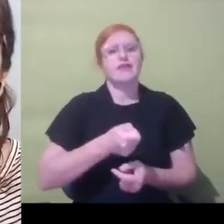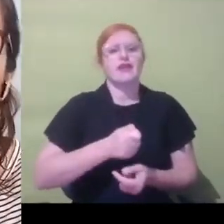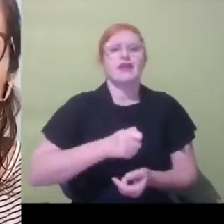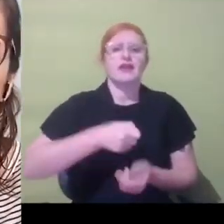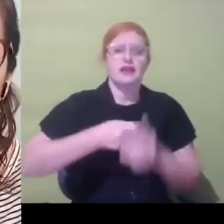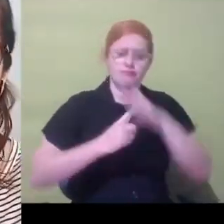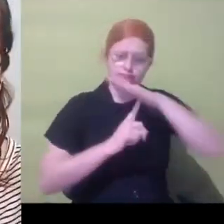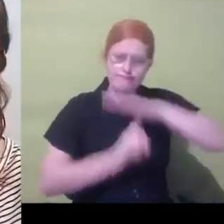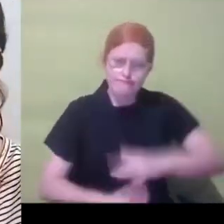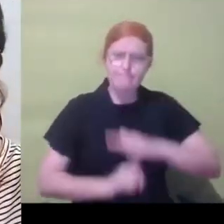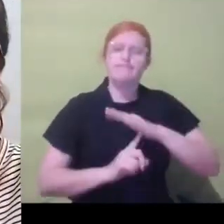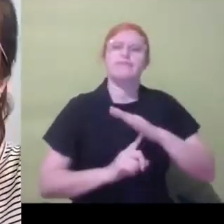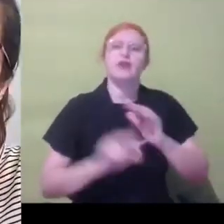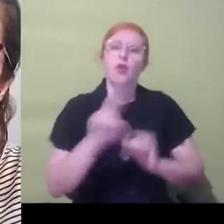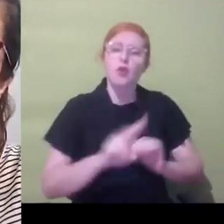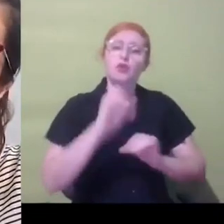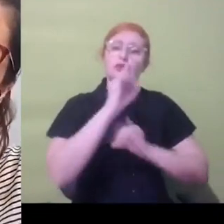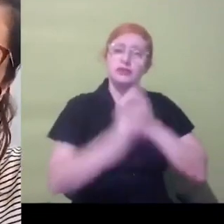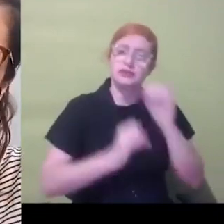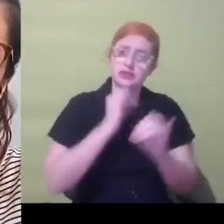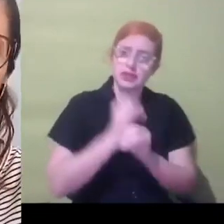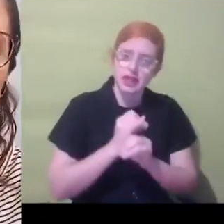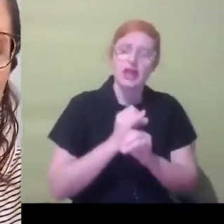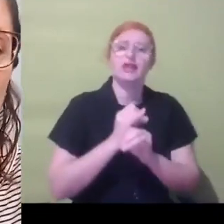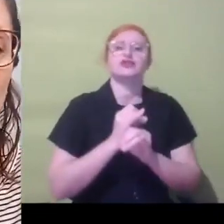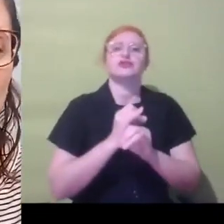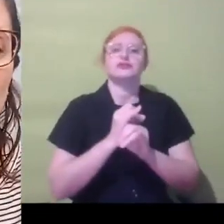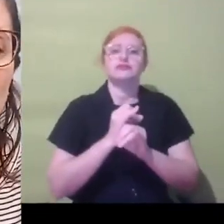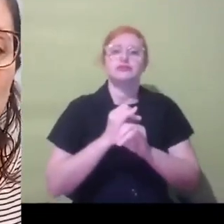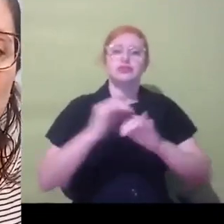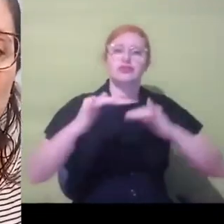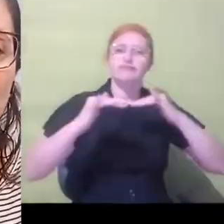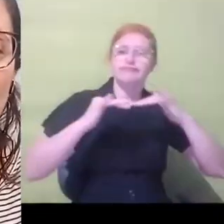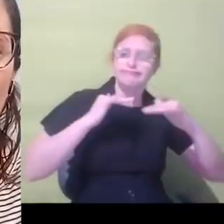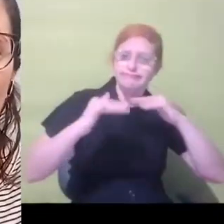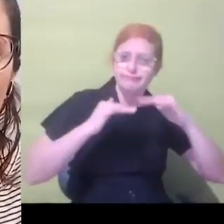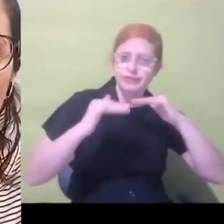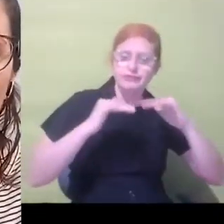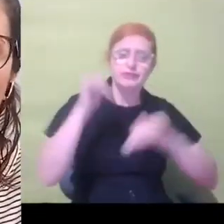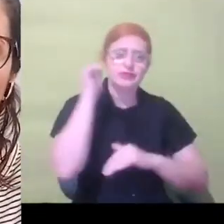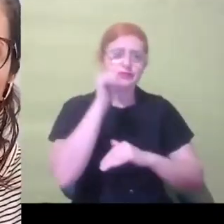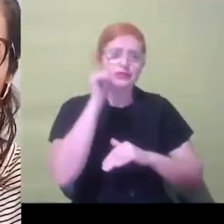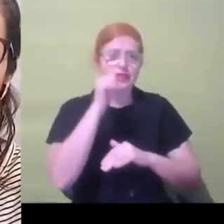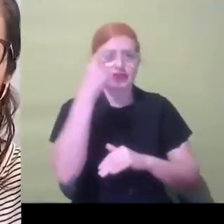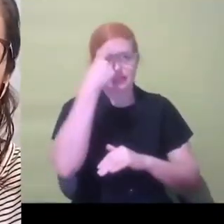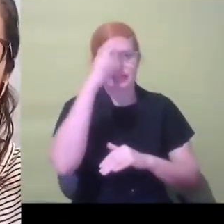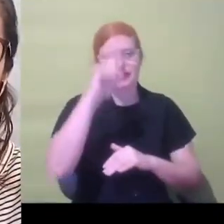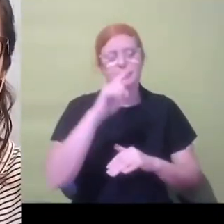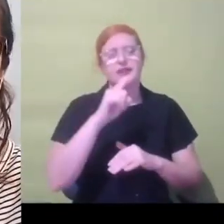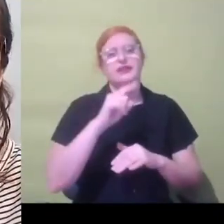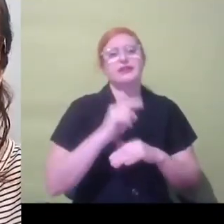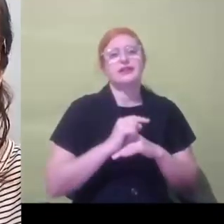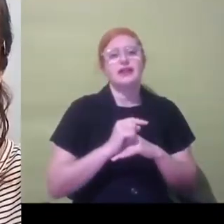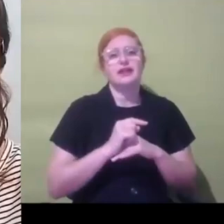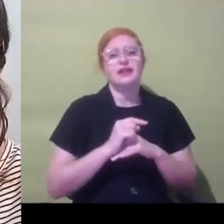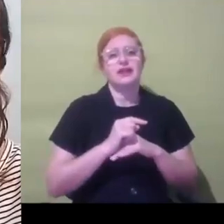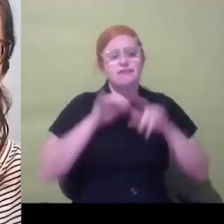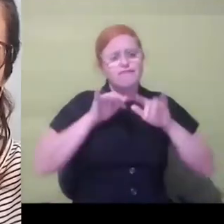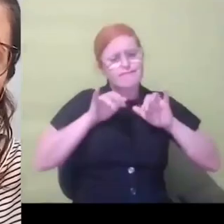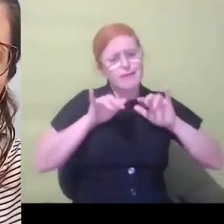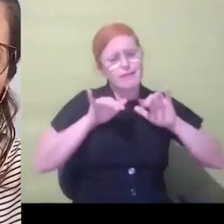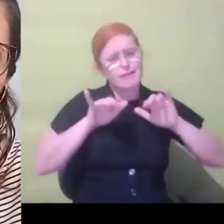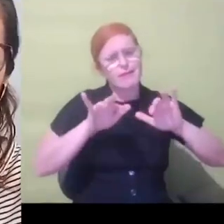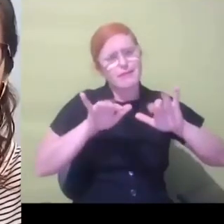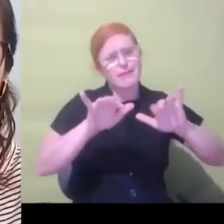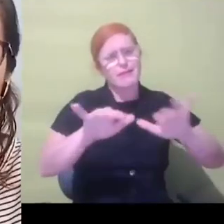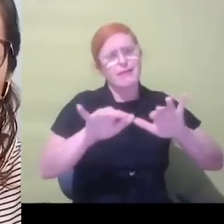para promover formação feminista a partir do movimento de mulheres, e a ideia é cada vez mais expandir